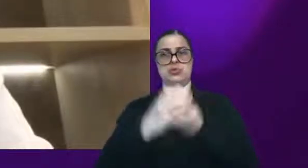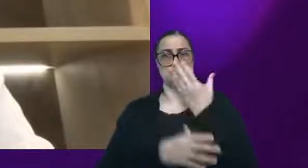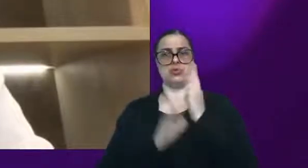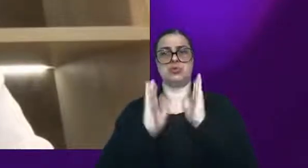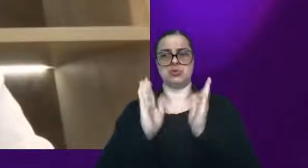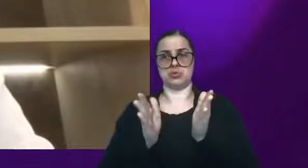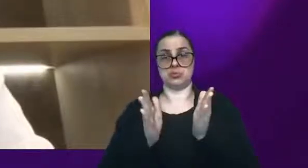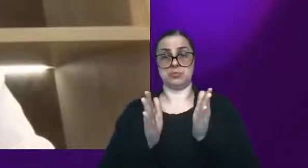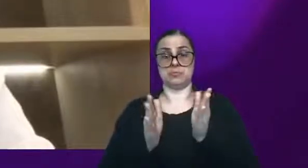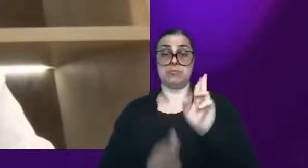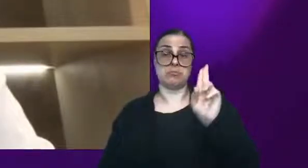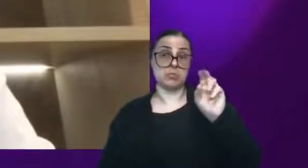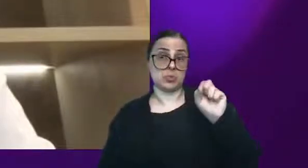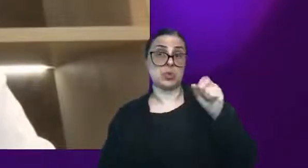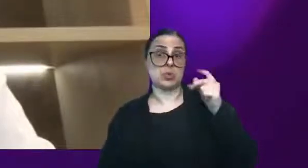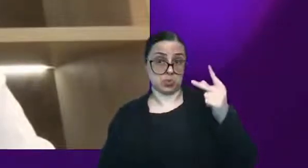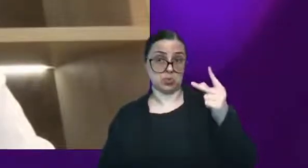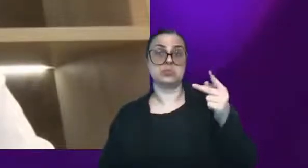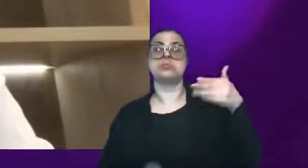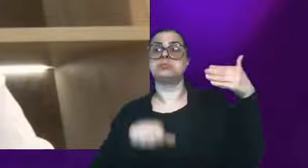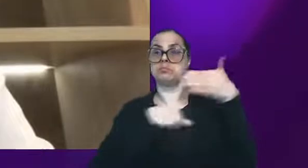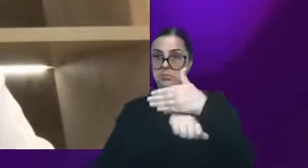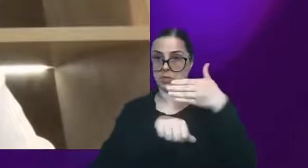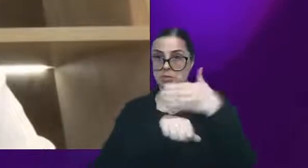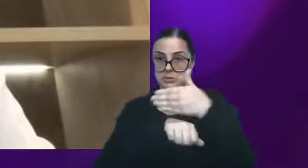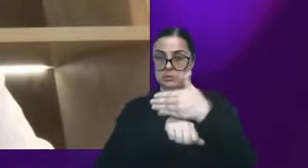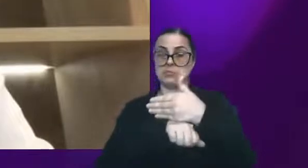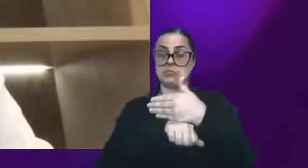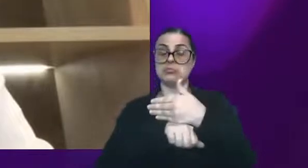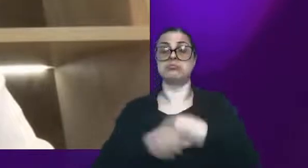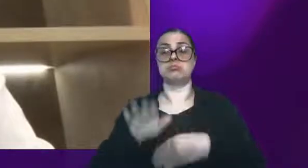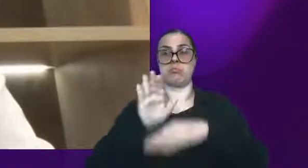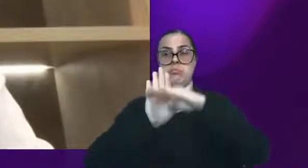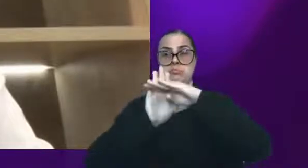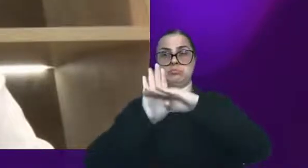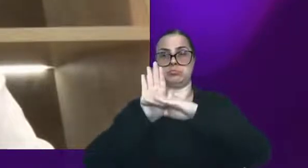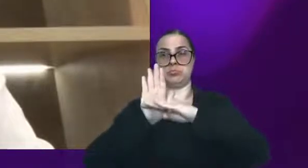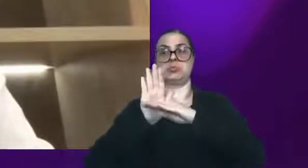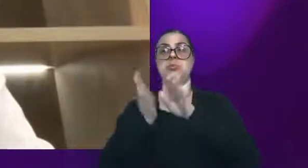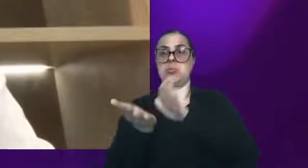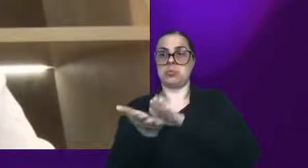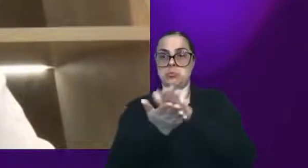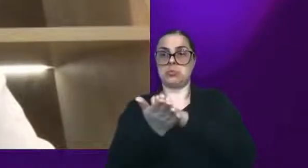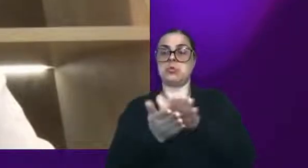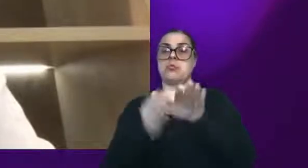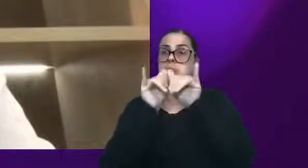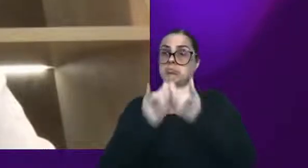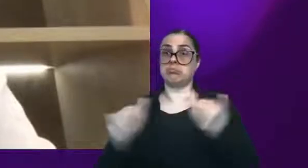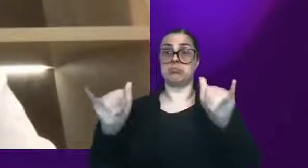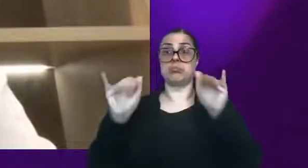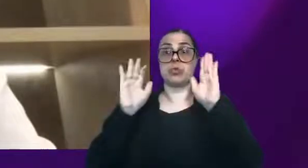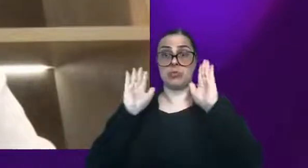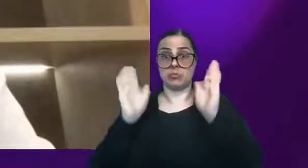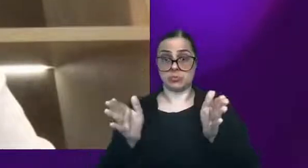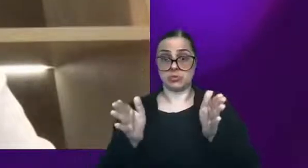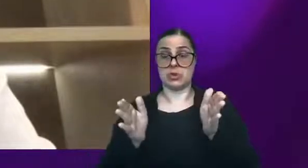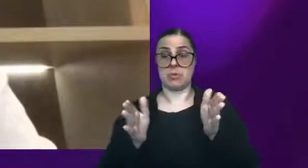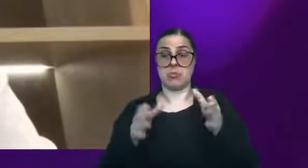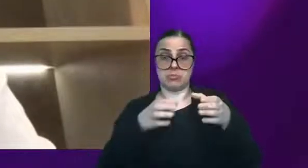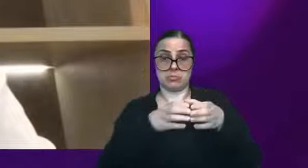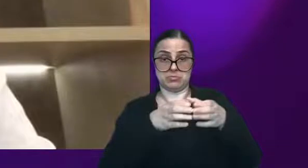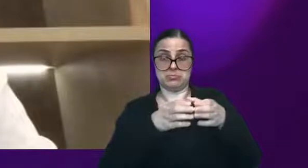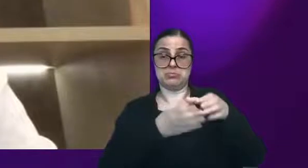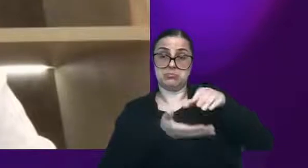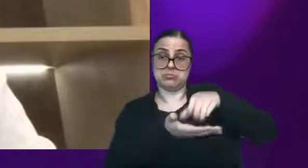São Paulo participou. Esse protocolo foi publicado e está sob avaliação do SNT para ser